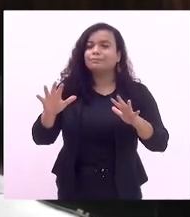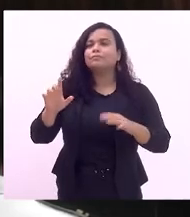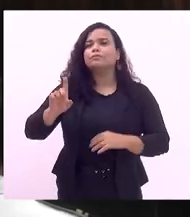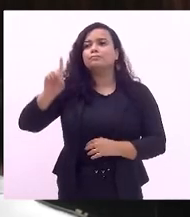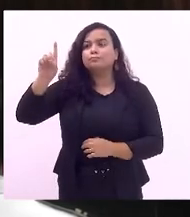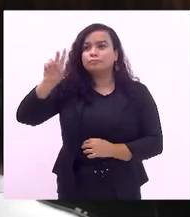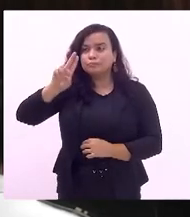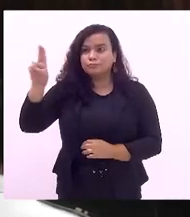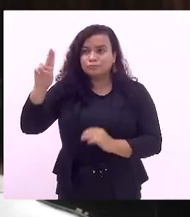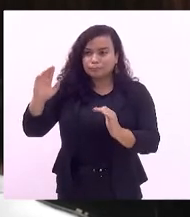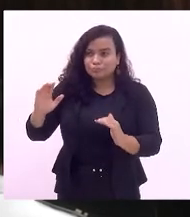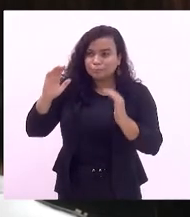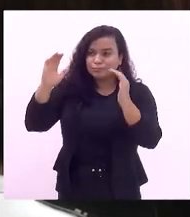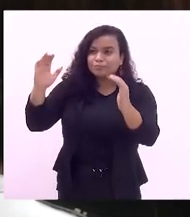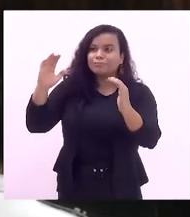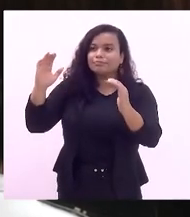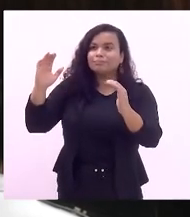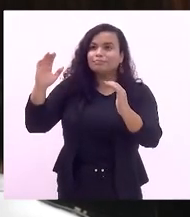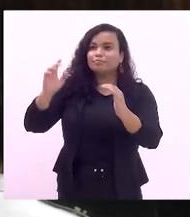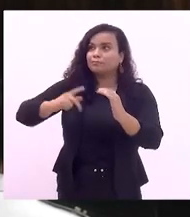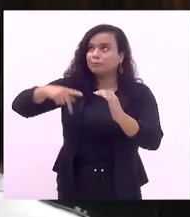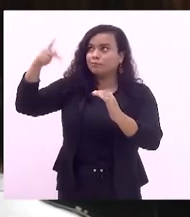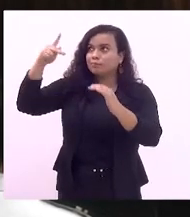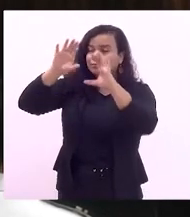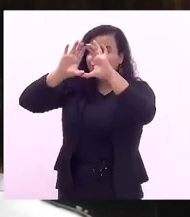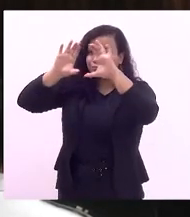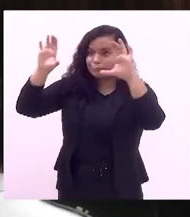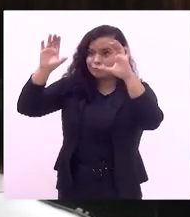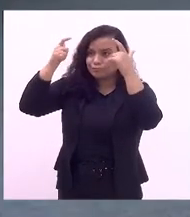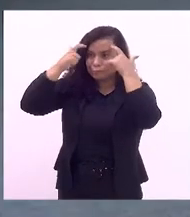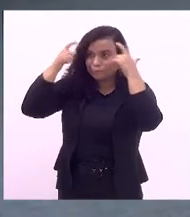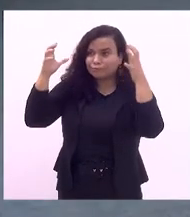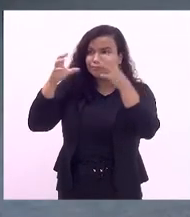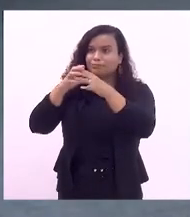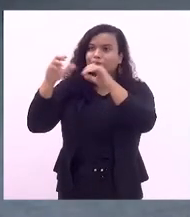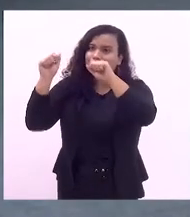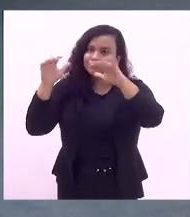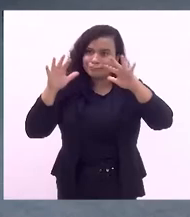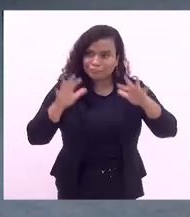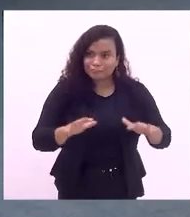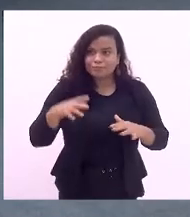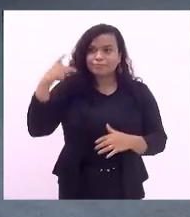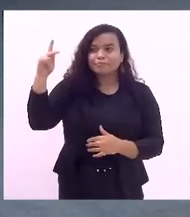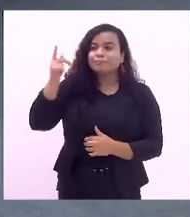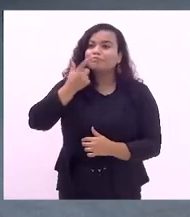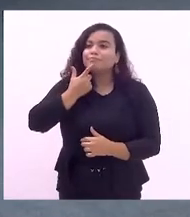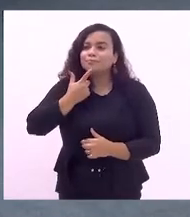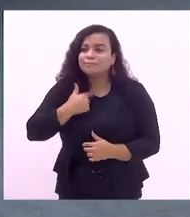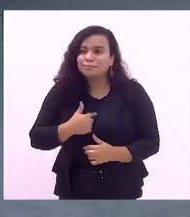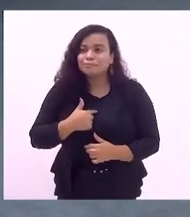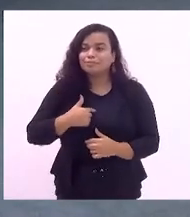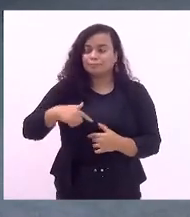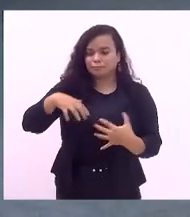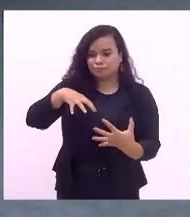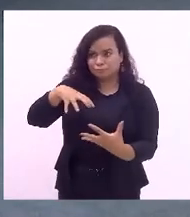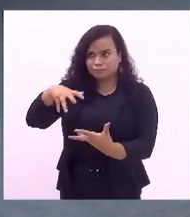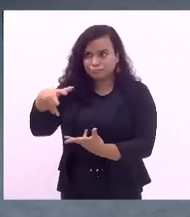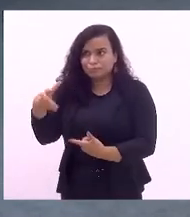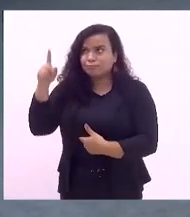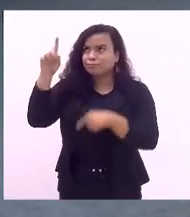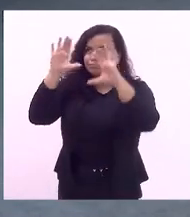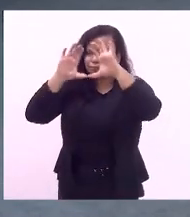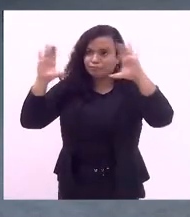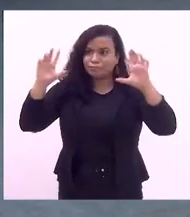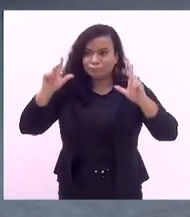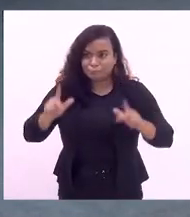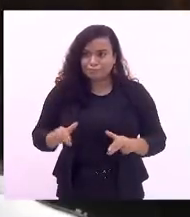o vosso nome venha nós o vosso reino seja feita a vossa e assim na terra como no